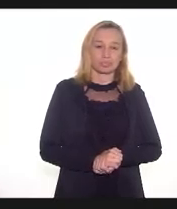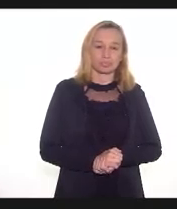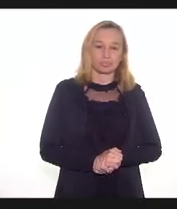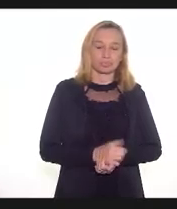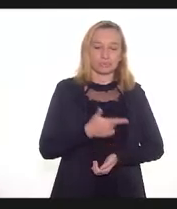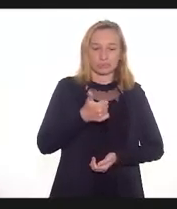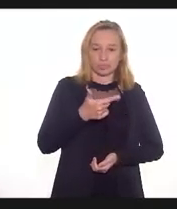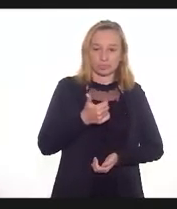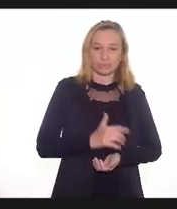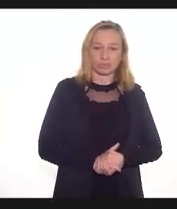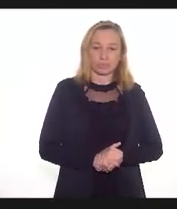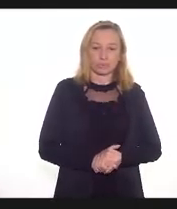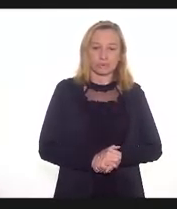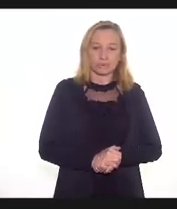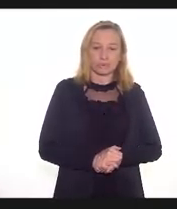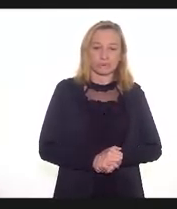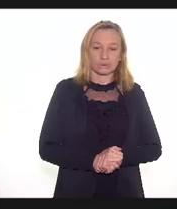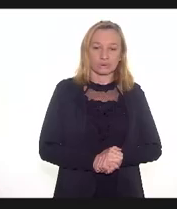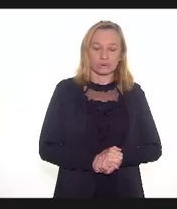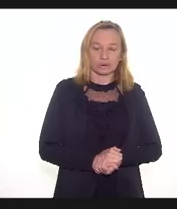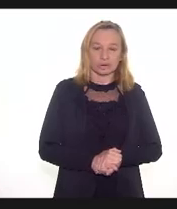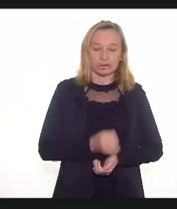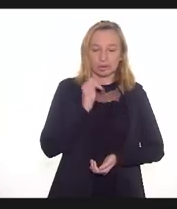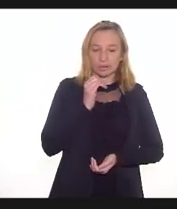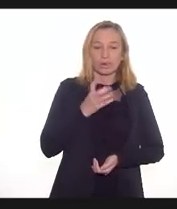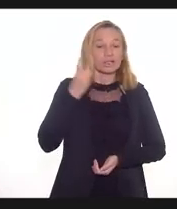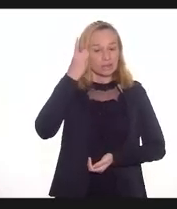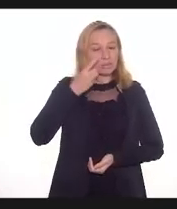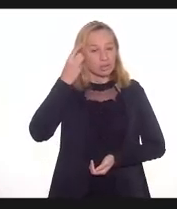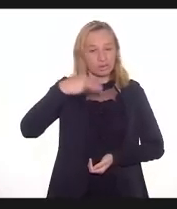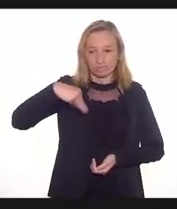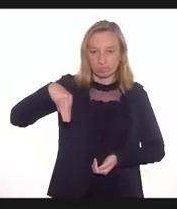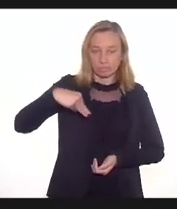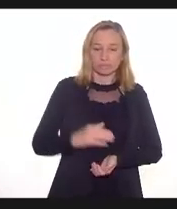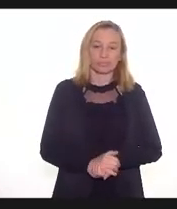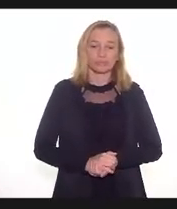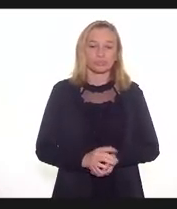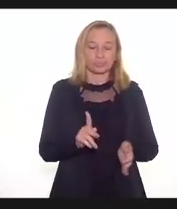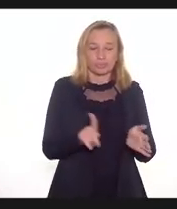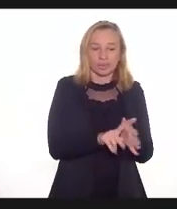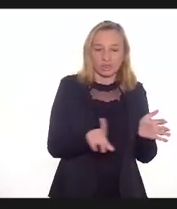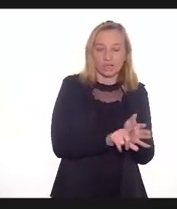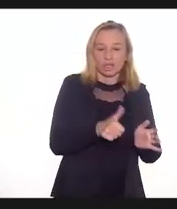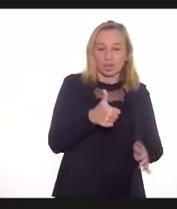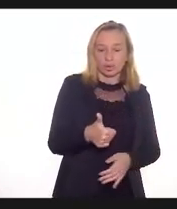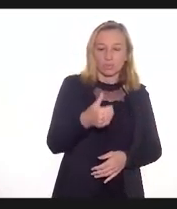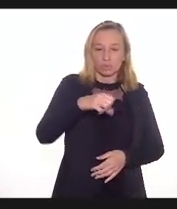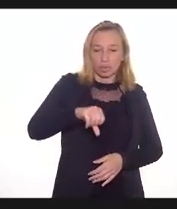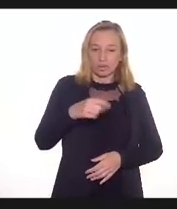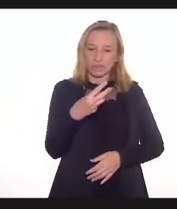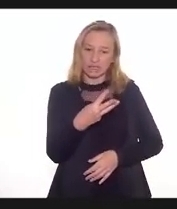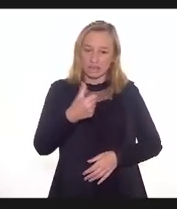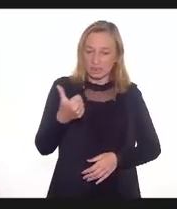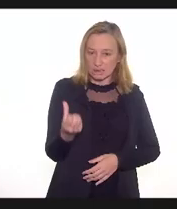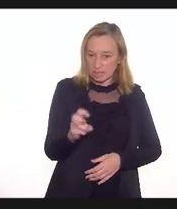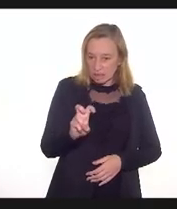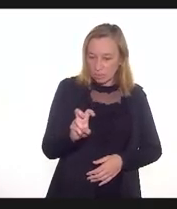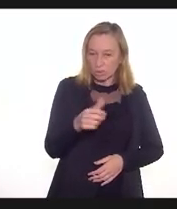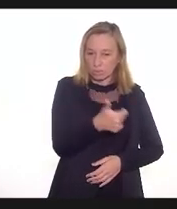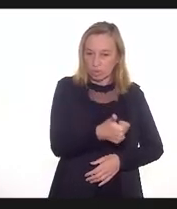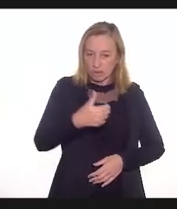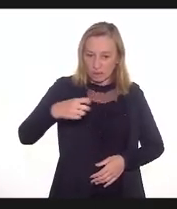12. Da pauta, relator deputado Carlos Mink. Projeto de lei 1935/2016, autoria do deputado Milton